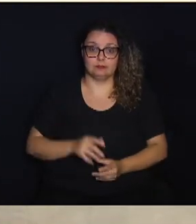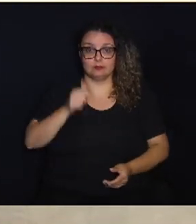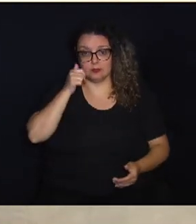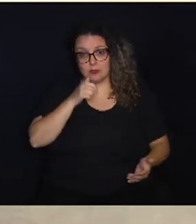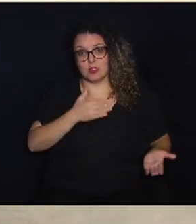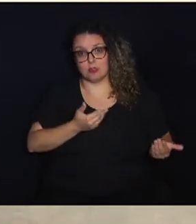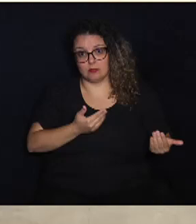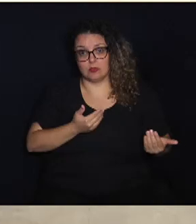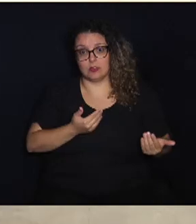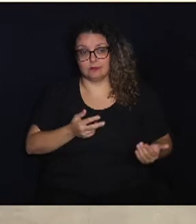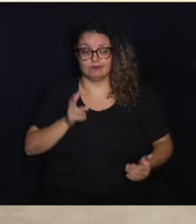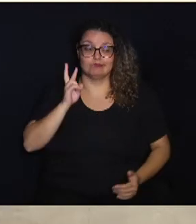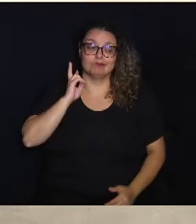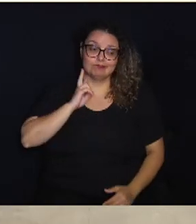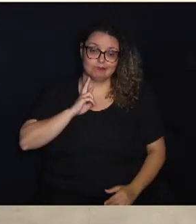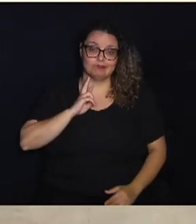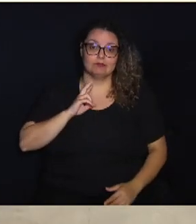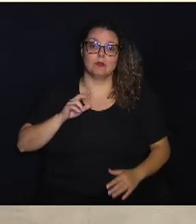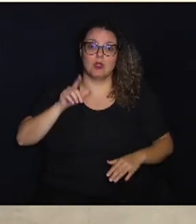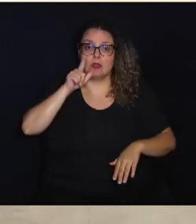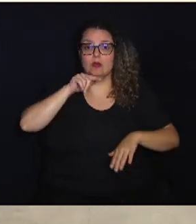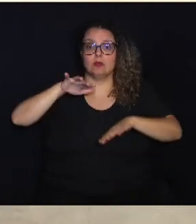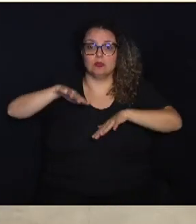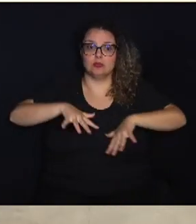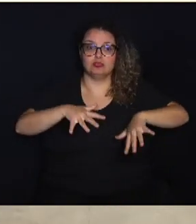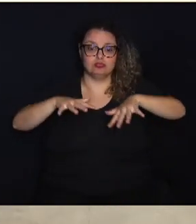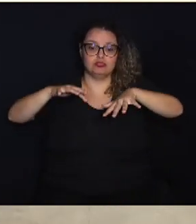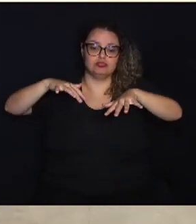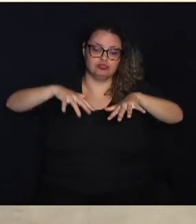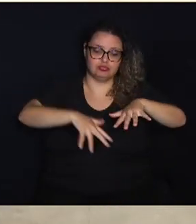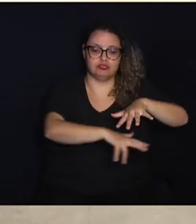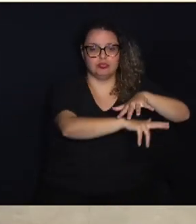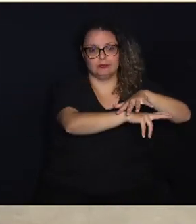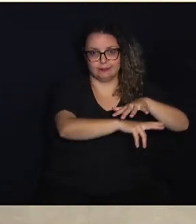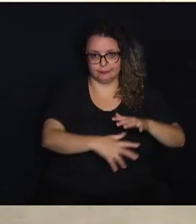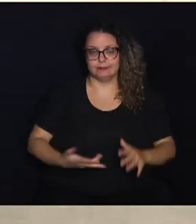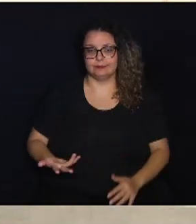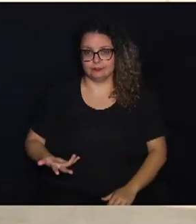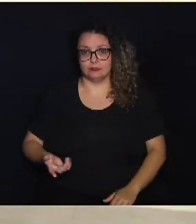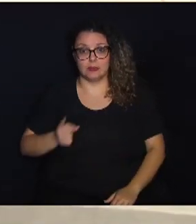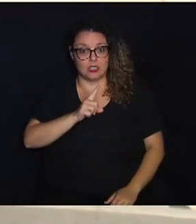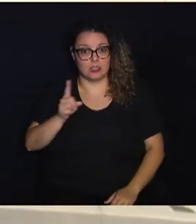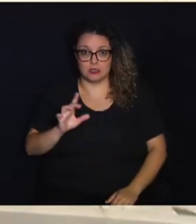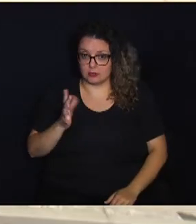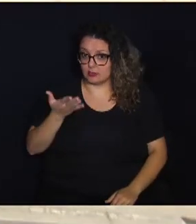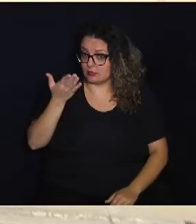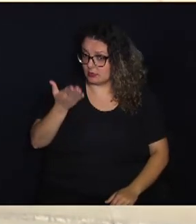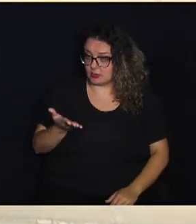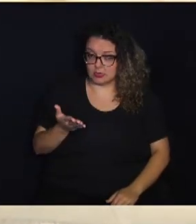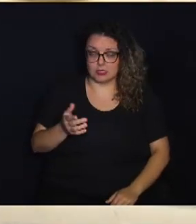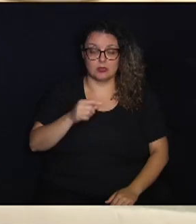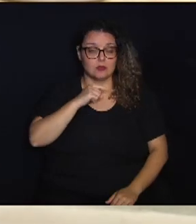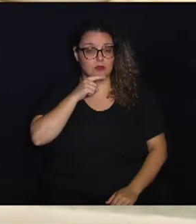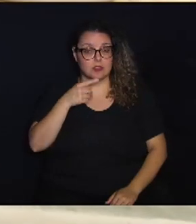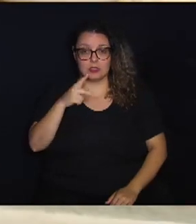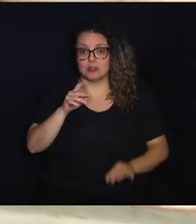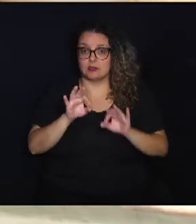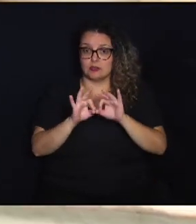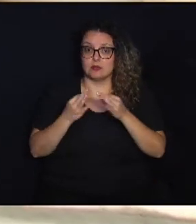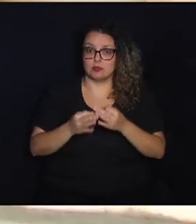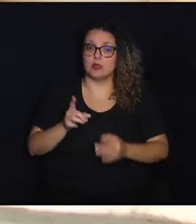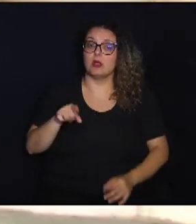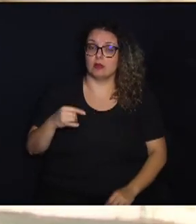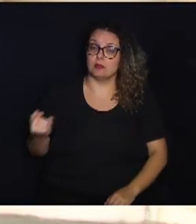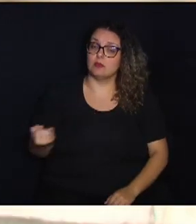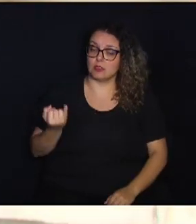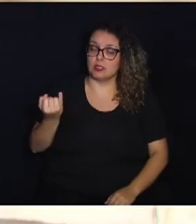ela foi vítima e foi carregada pela enxurrada. Então, para que isso não aconteça nem com você, nem com a sua família, é importante a